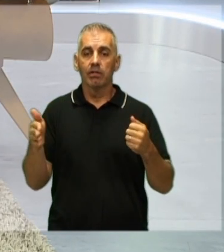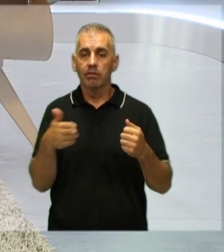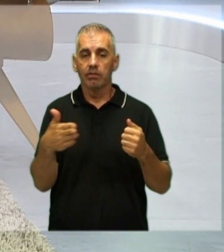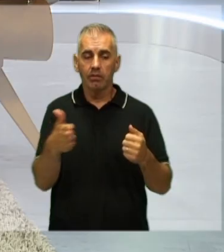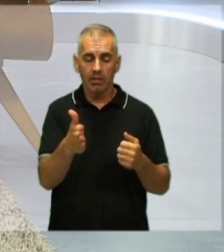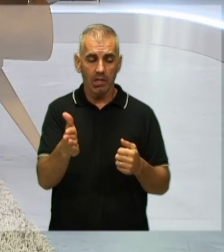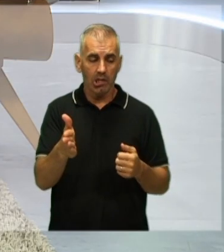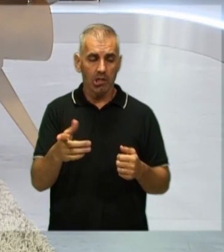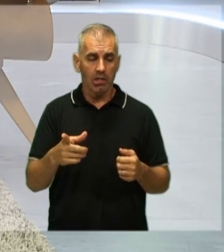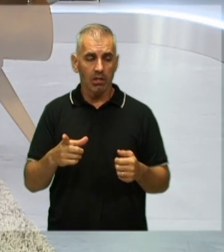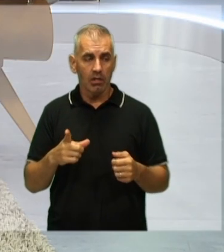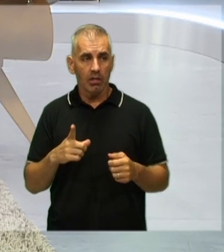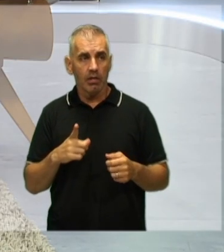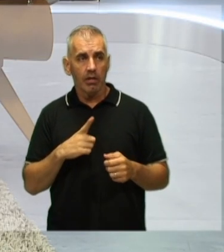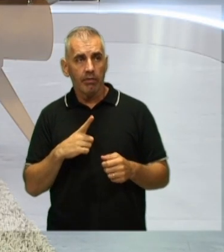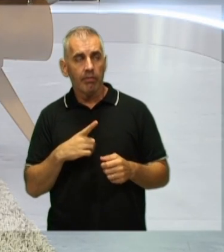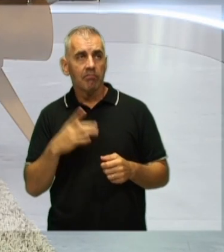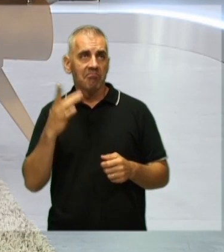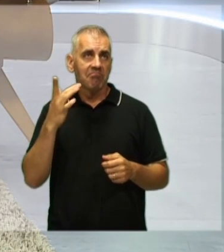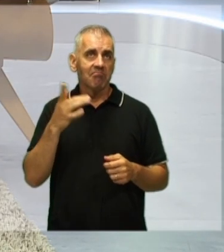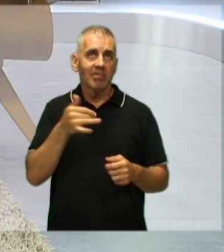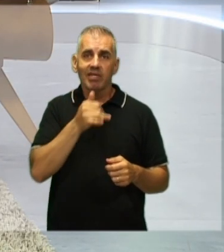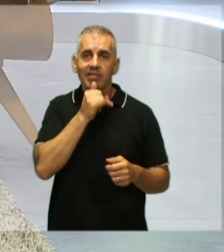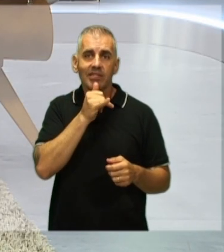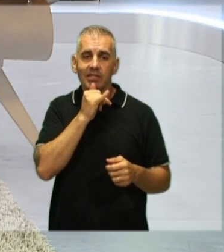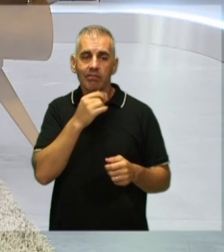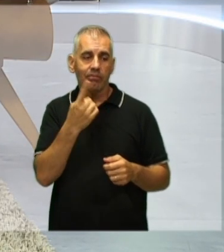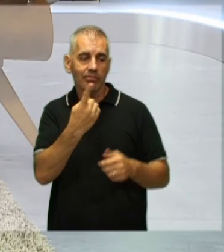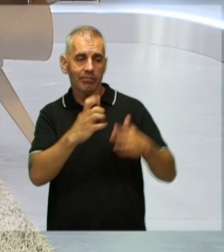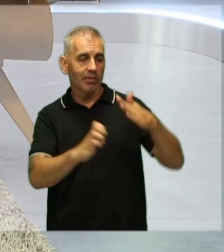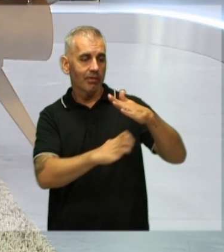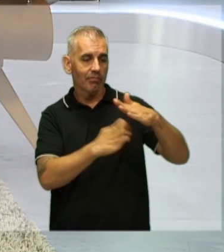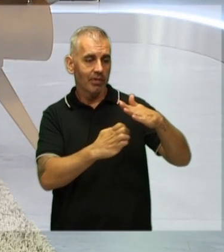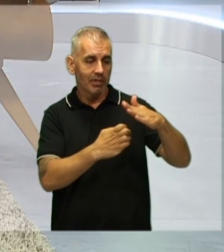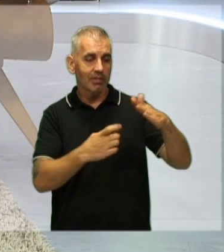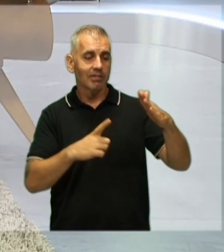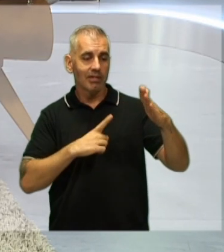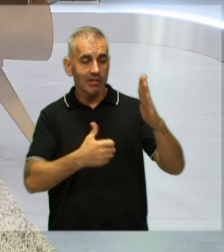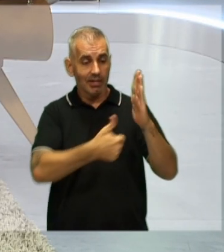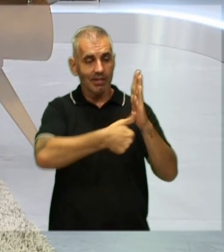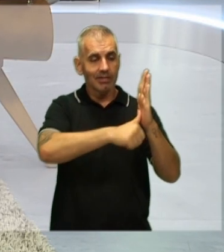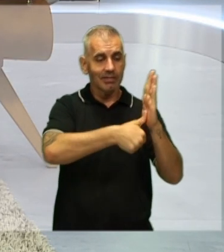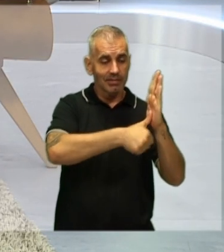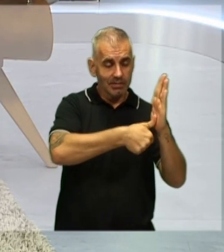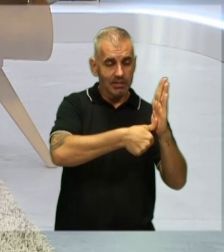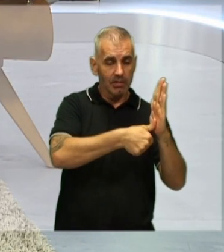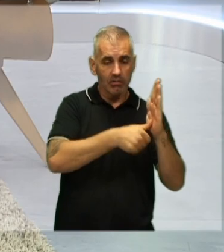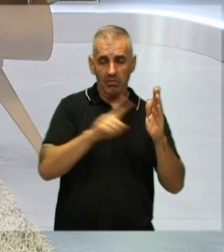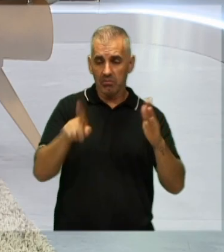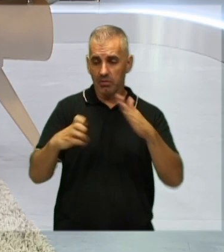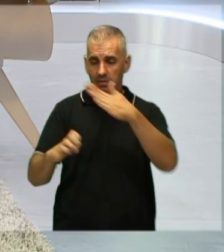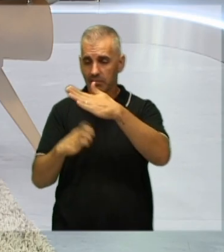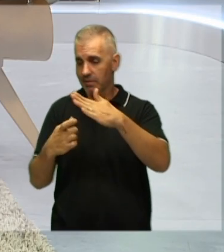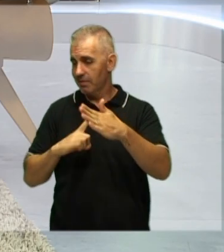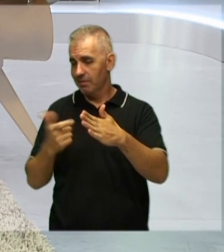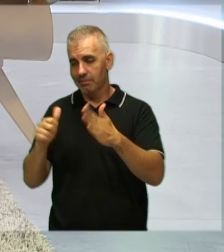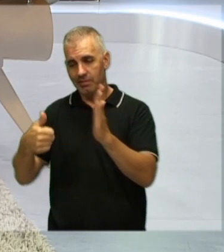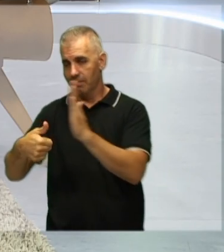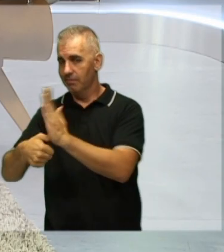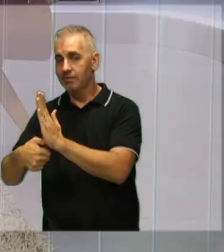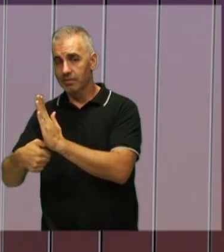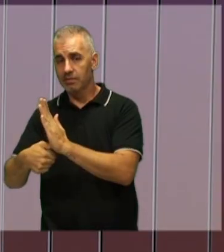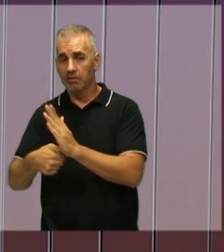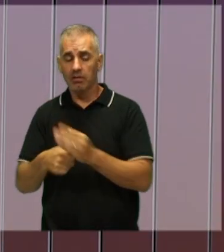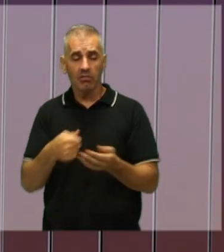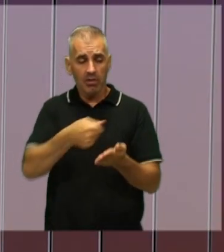Vamos supor que a GDC ou qualquer outra queira fazer a Marejada. E tem uma outra empresa que também queira fazer a Marejada. Foram lá, fizeram